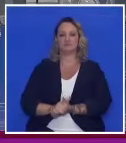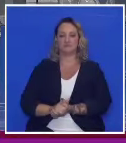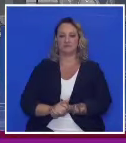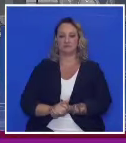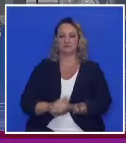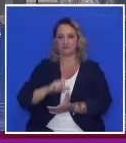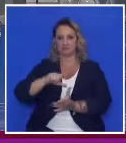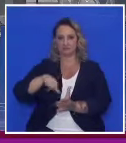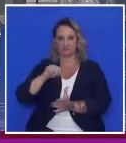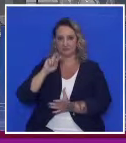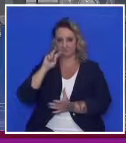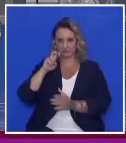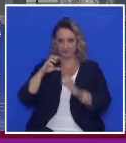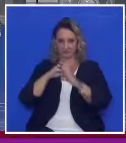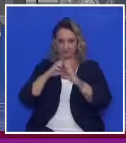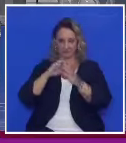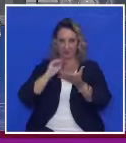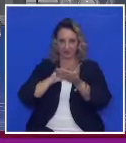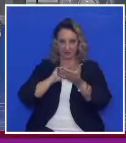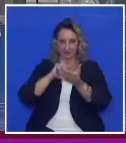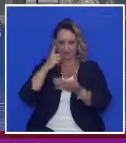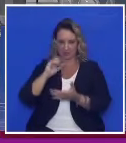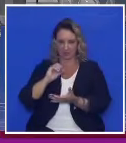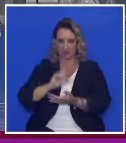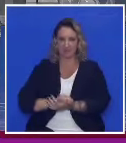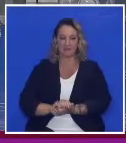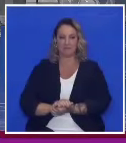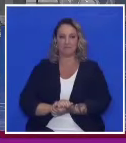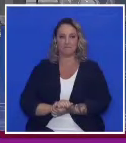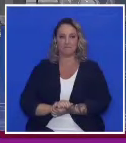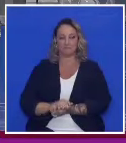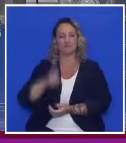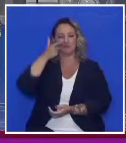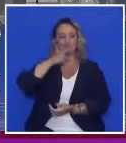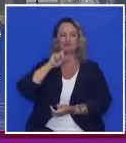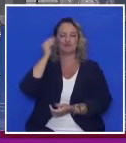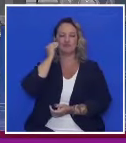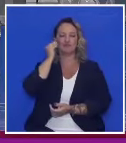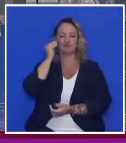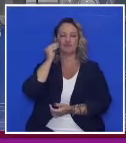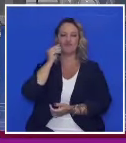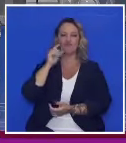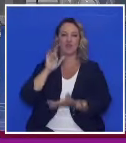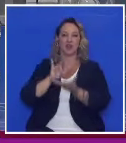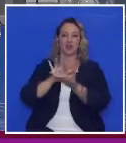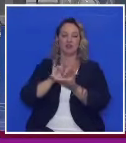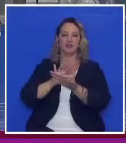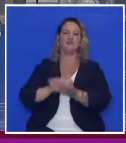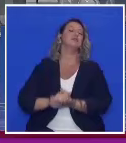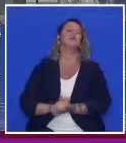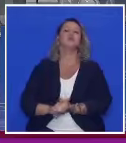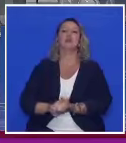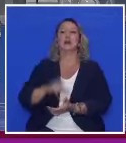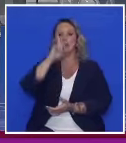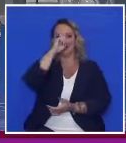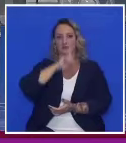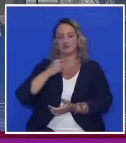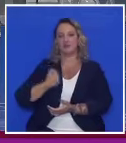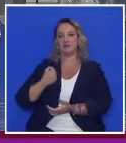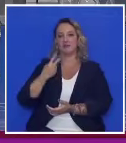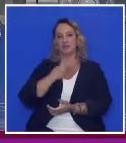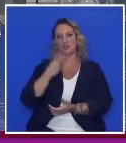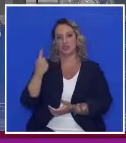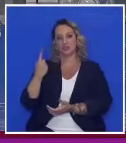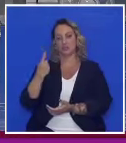25. Foram sorteados 5 números, faltam 10. Você tem muitas chances de ganhar na Loto Fácil. Bola amarela